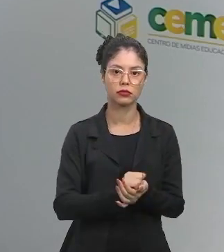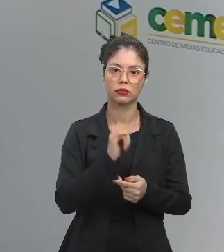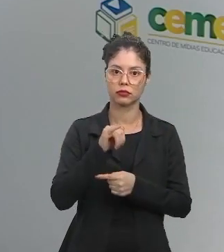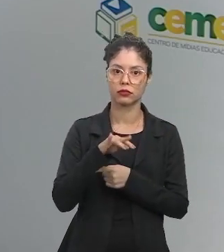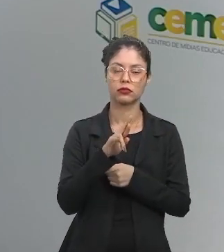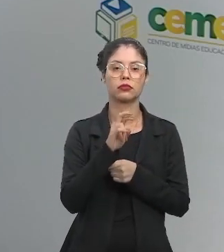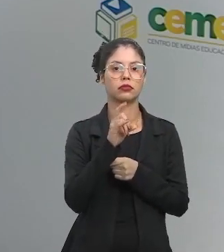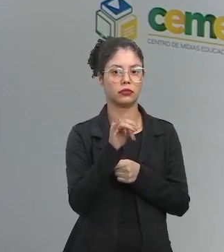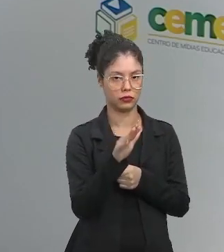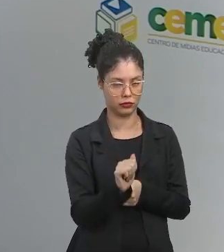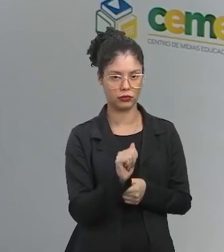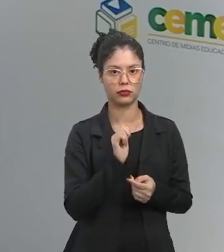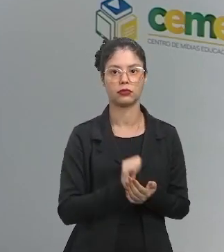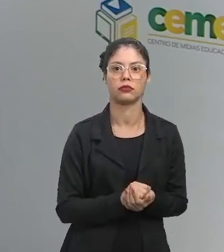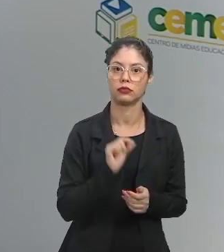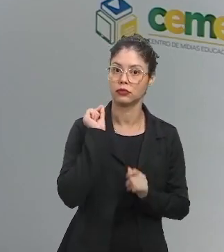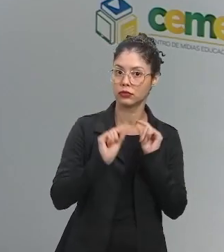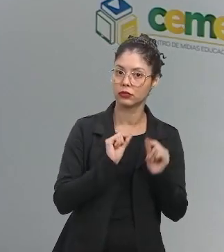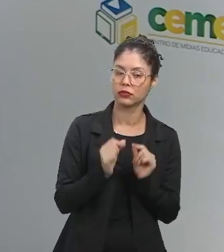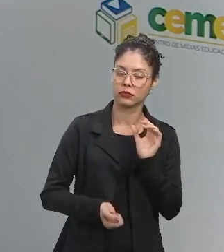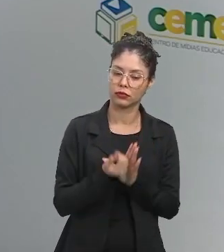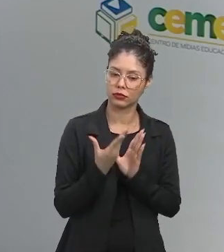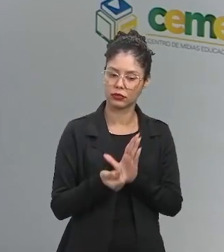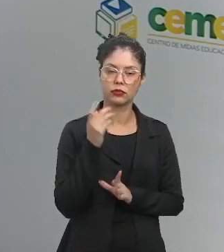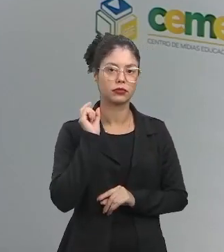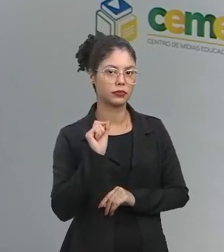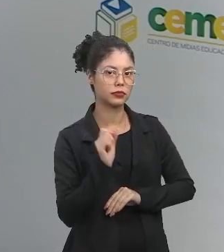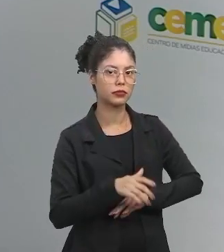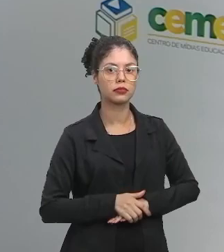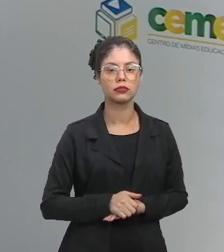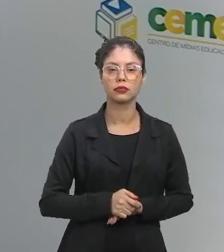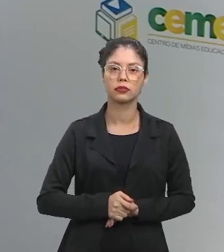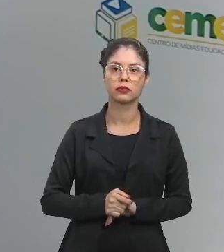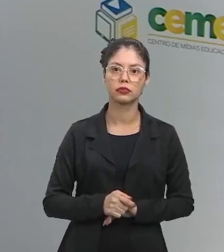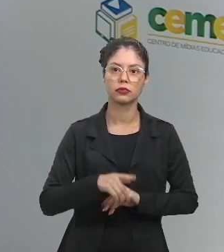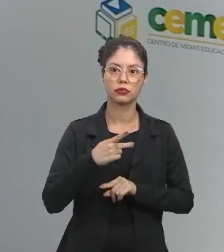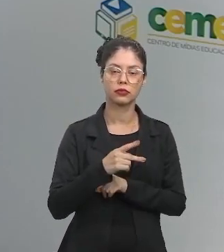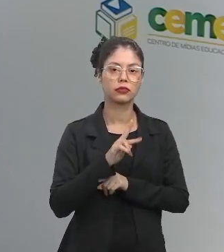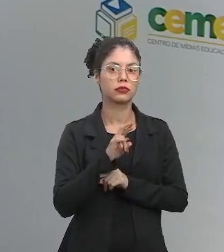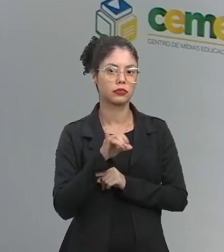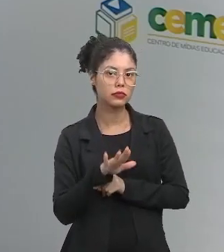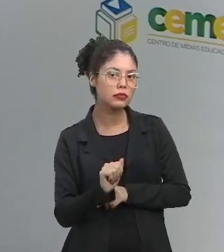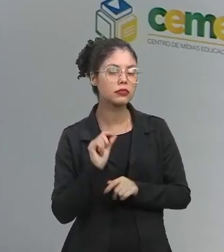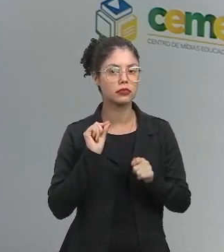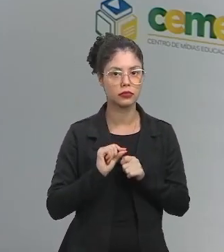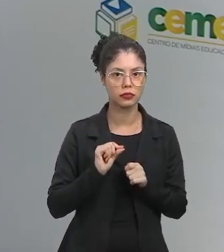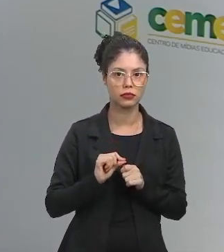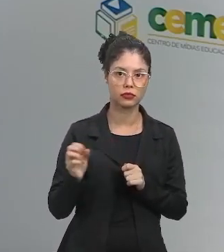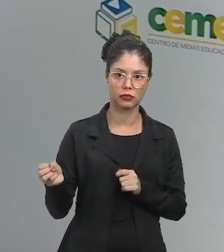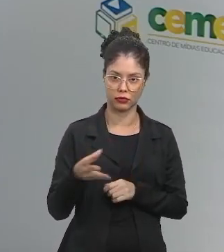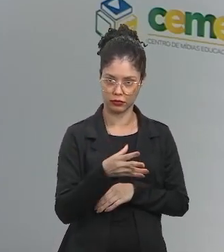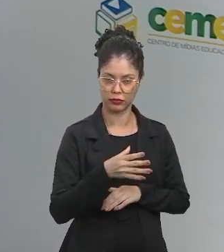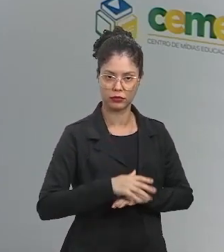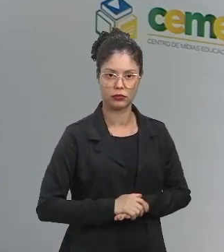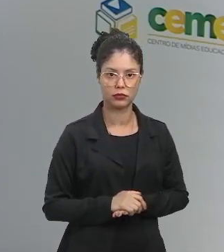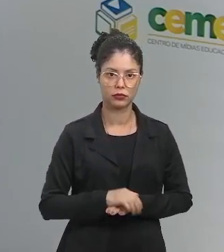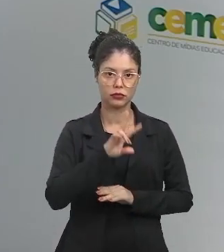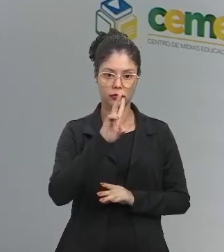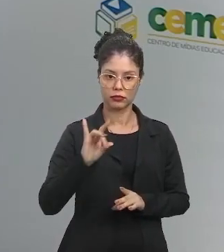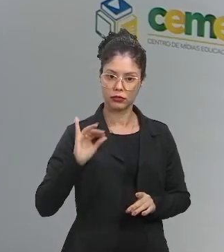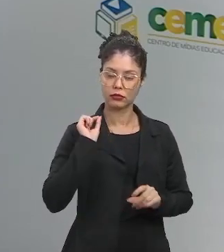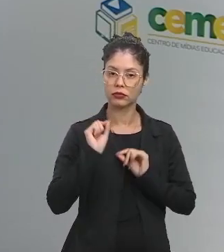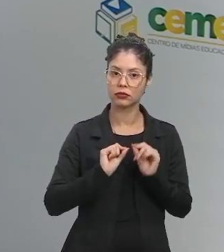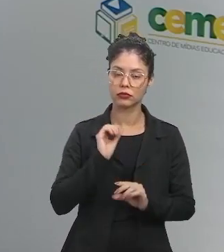íntegra do que deve ser produzido, do que vai ser produzido, da proteína que vai ser formada. Só que ela vai ter que